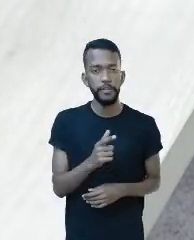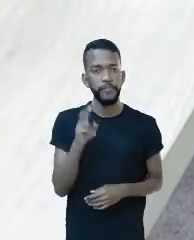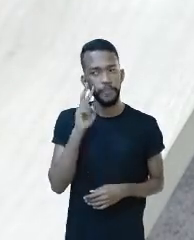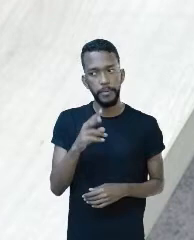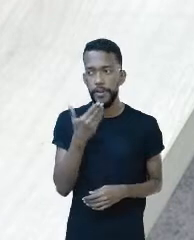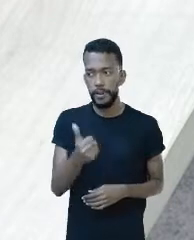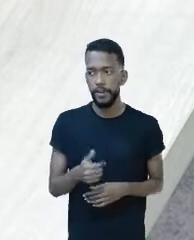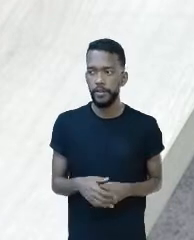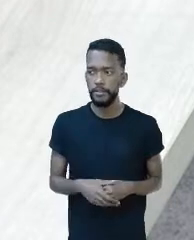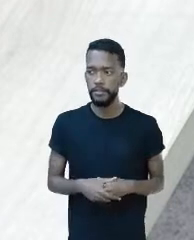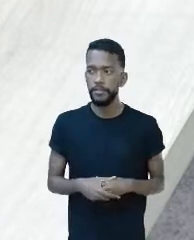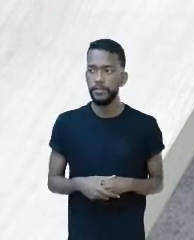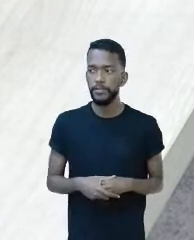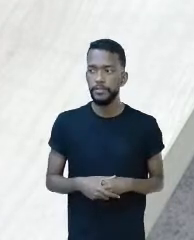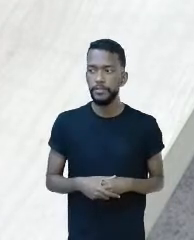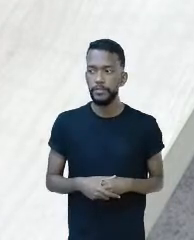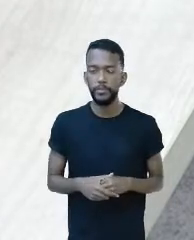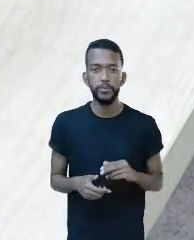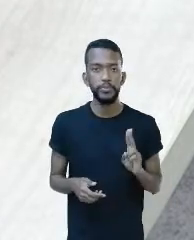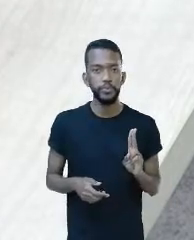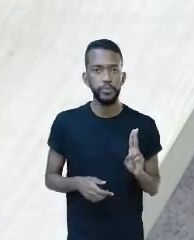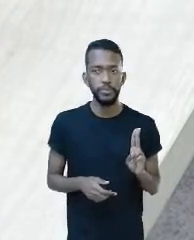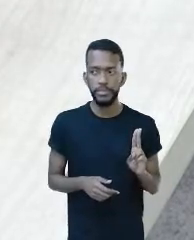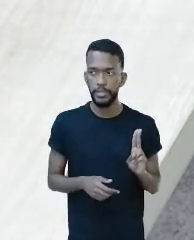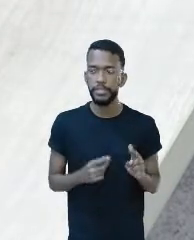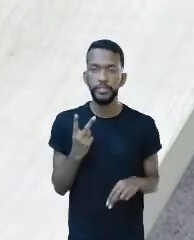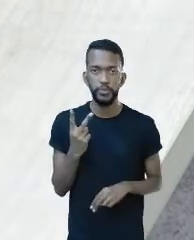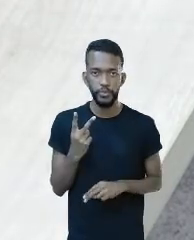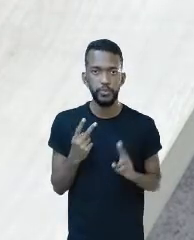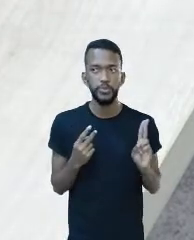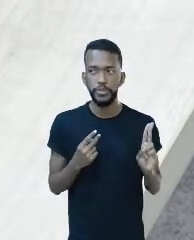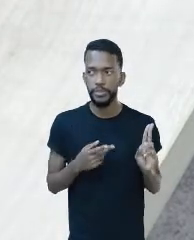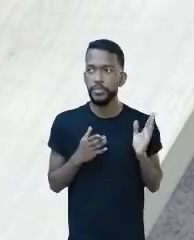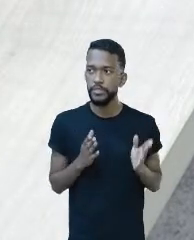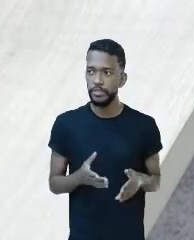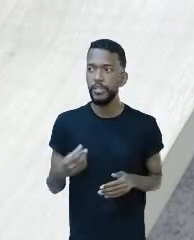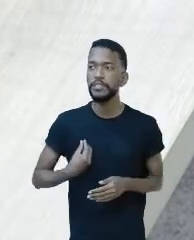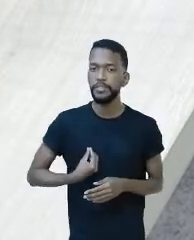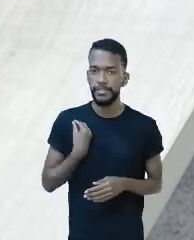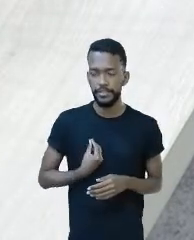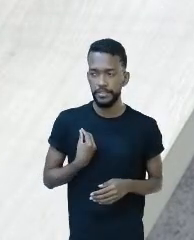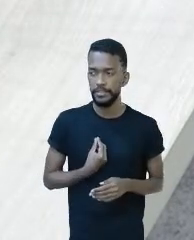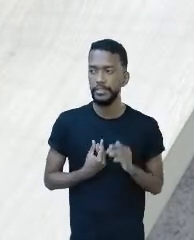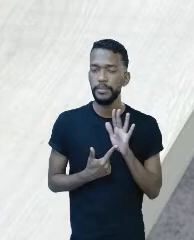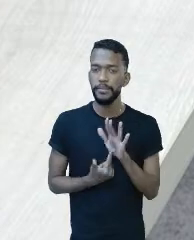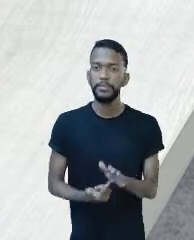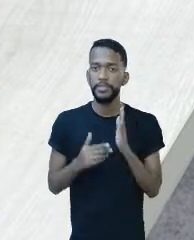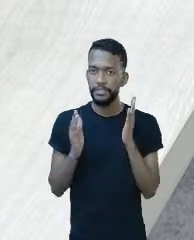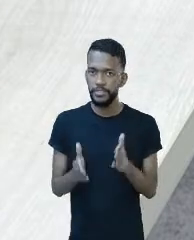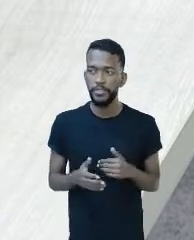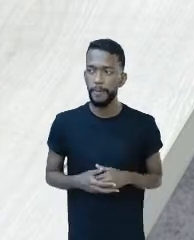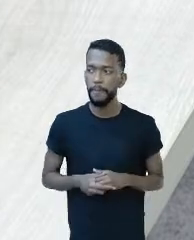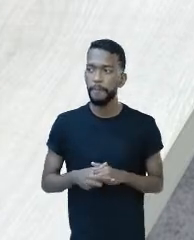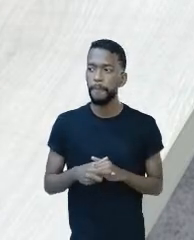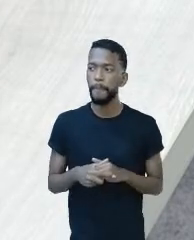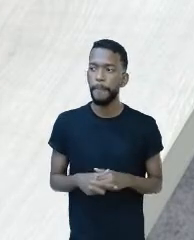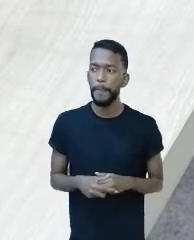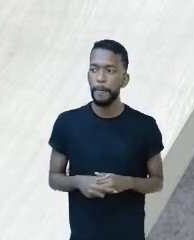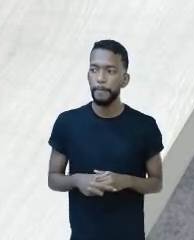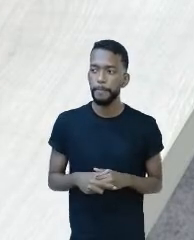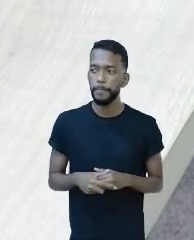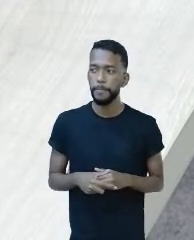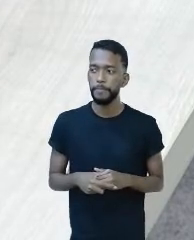melhor. Então, aqui eu tenho, ó, 2 unidades, como estava representado. Dezenas, eu